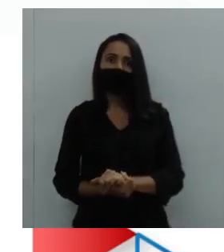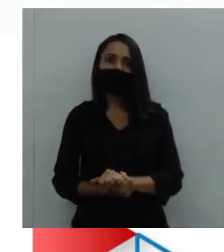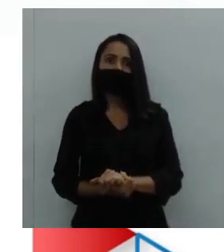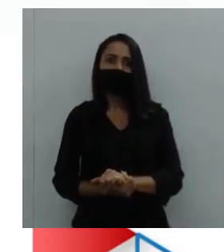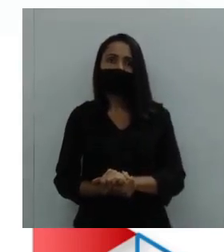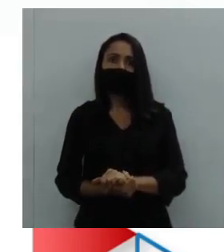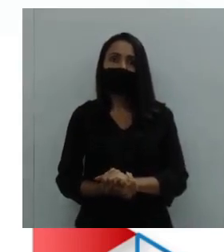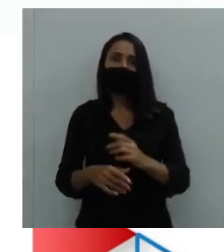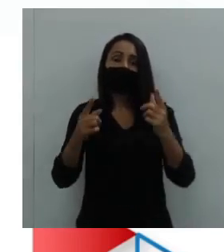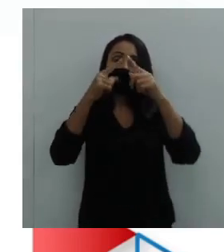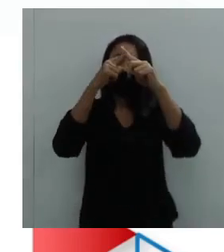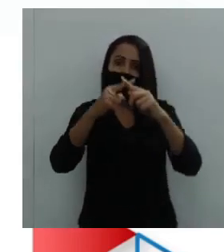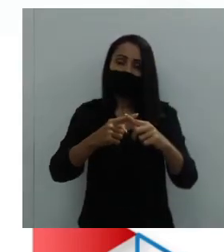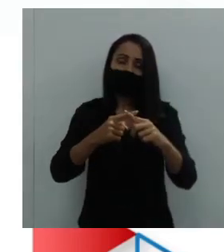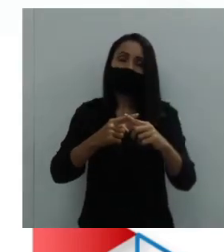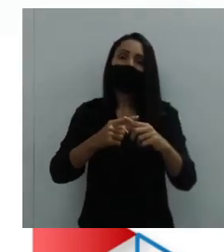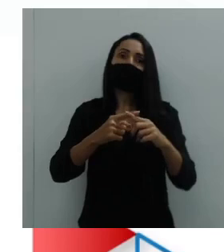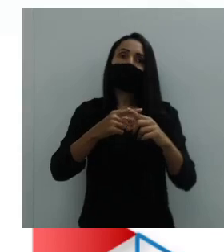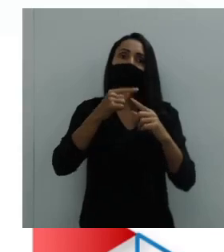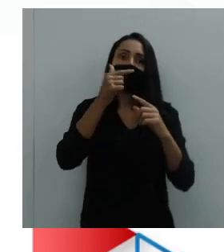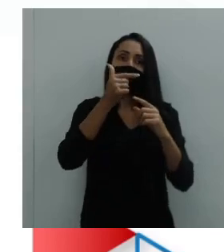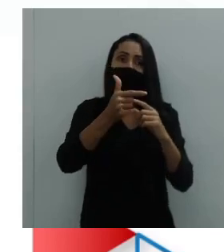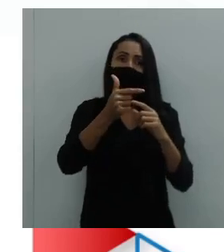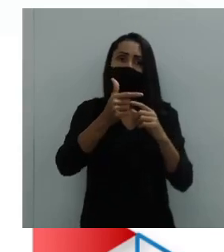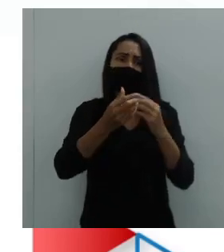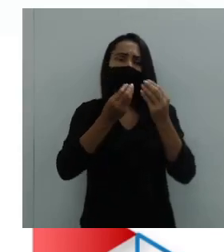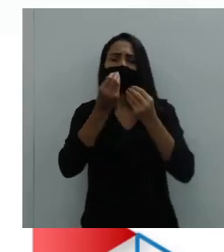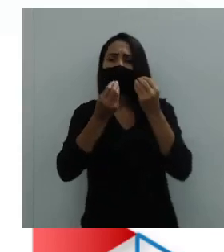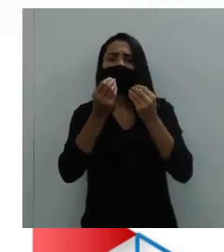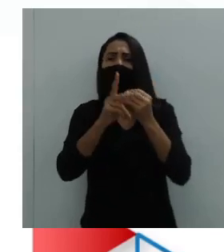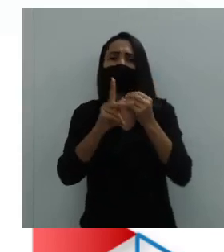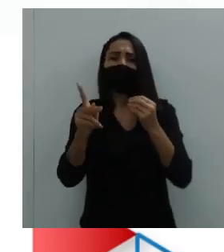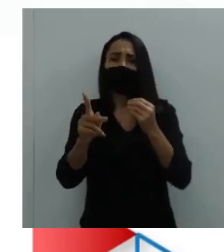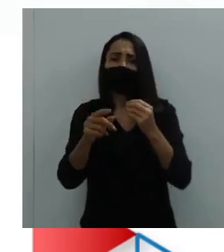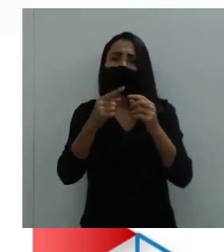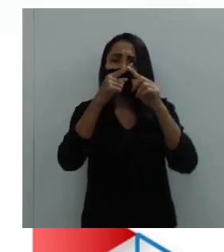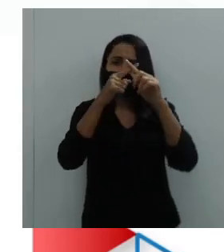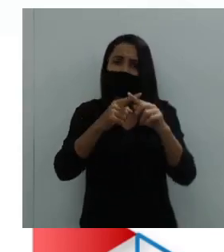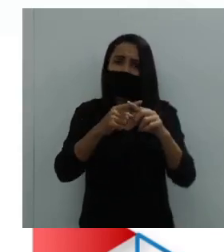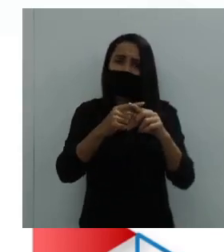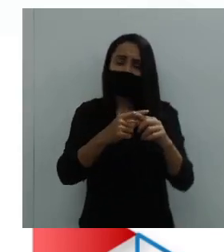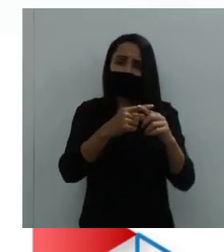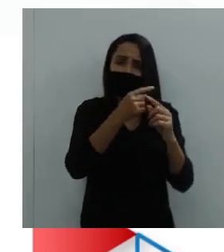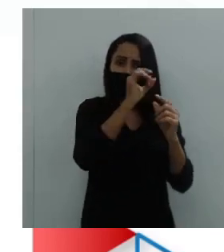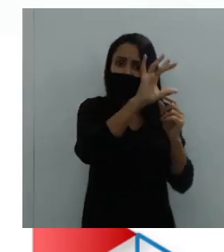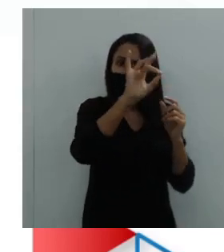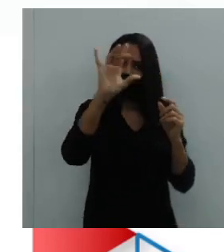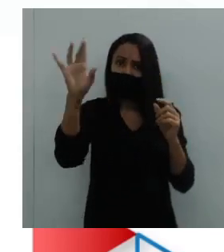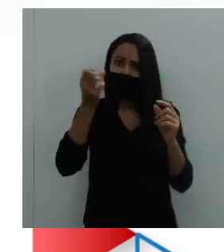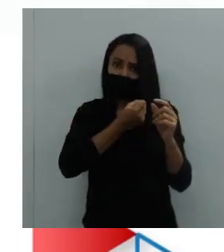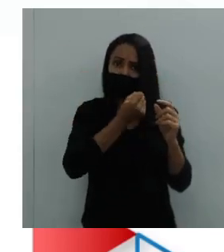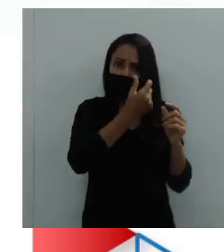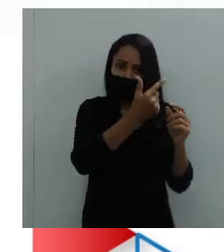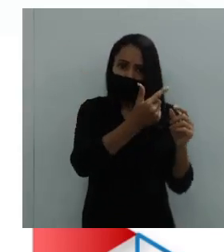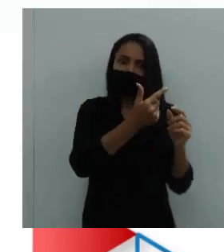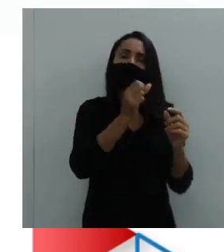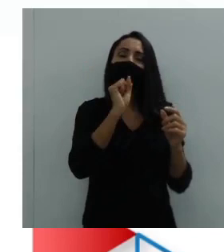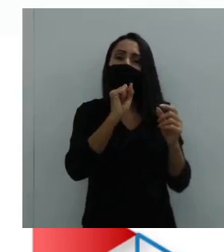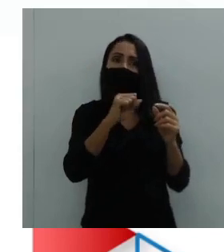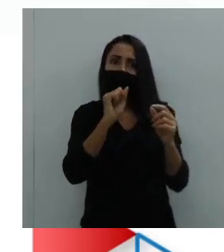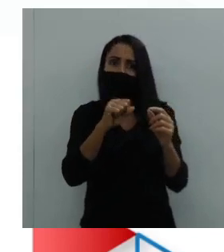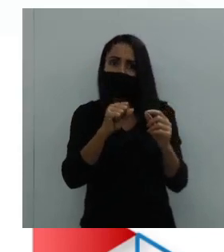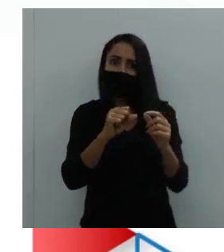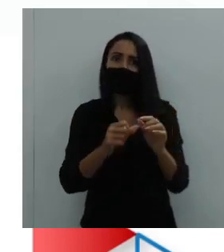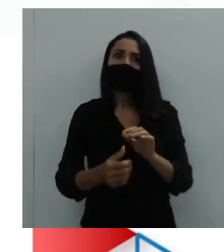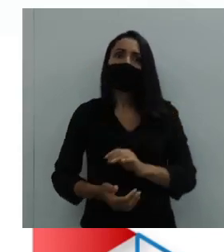Vou multiplicar isso por 2, vai ficar como, professor? Eu multiplico cada número por 2? Exatamente isso.